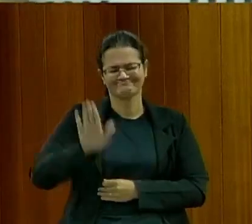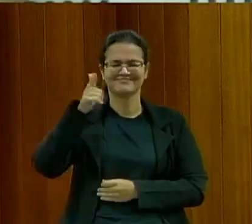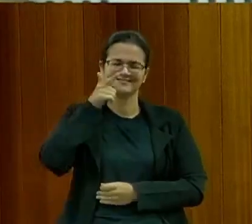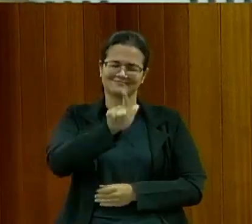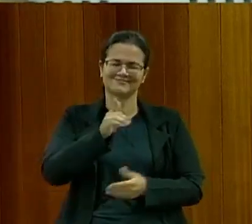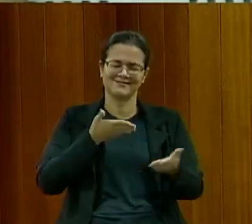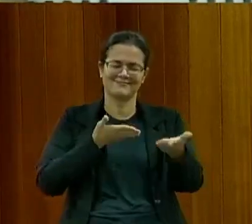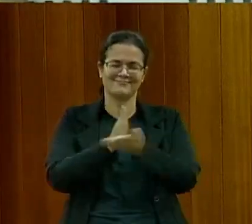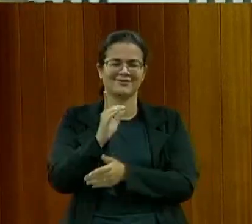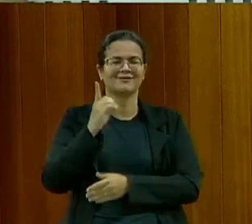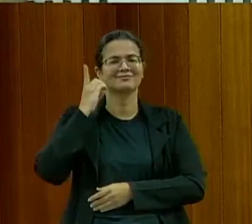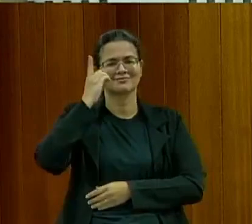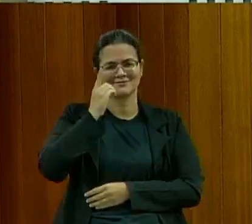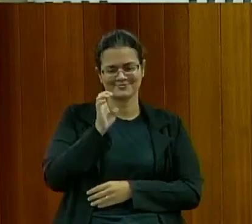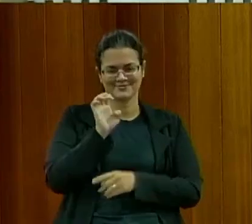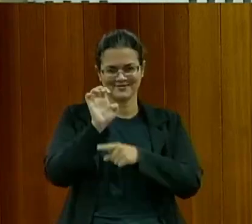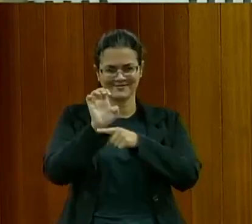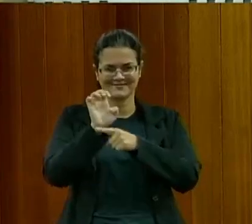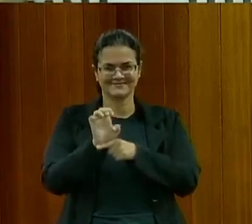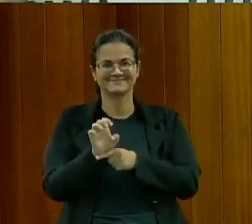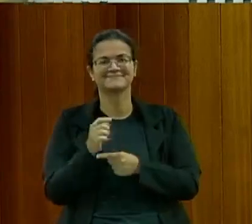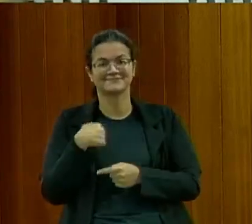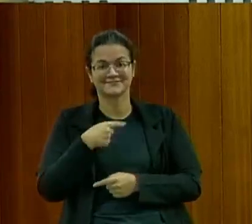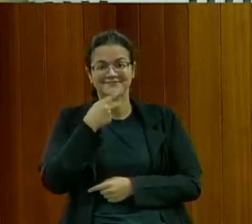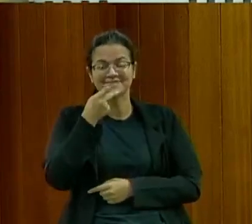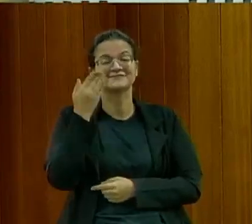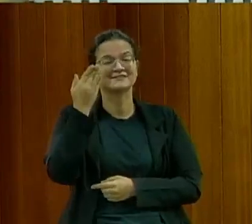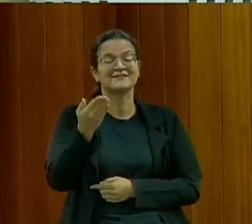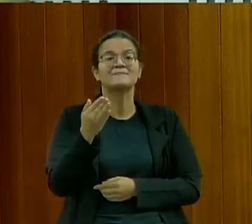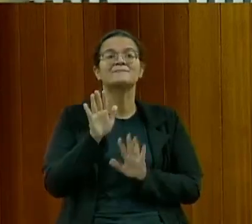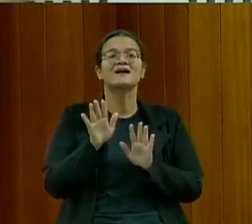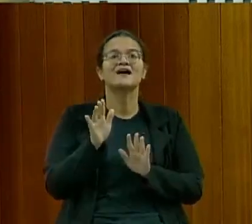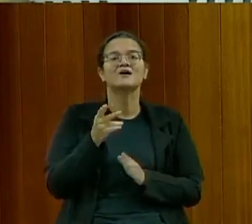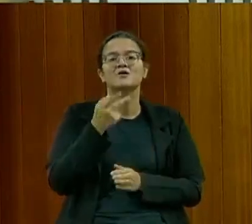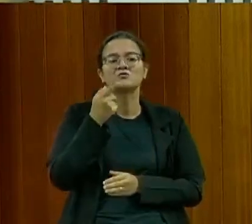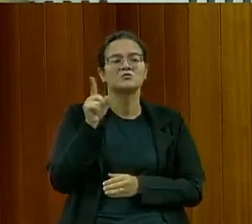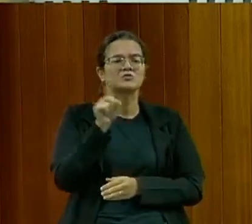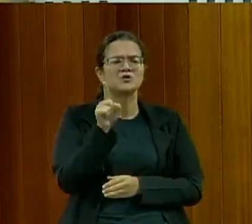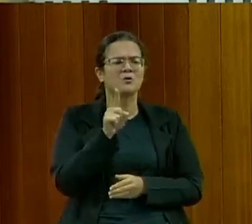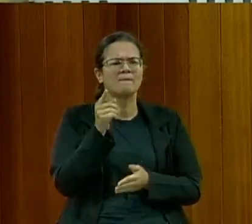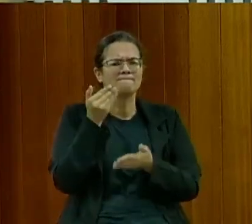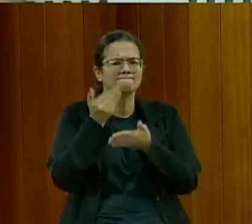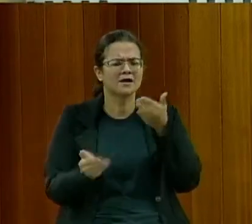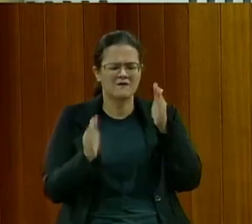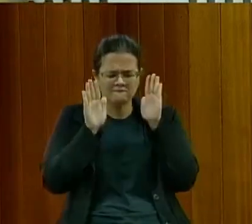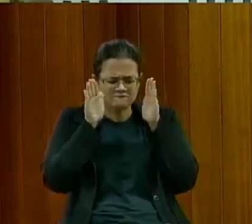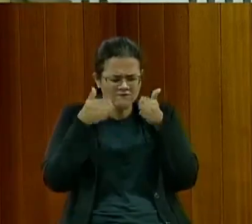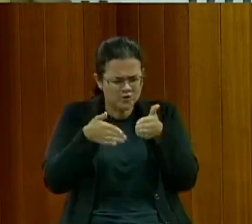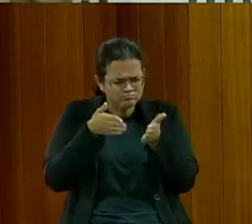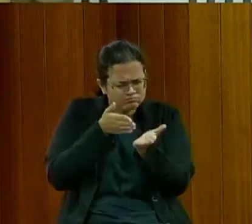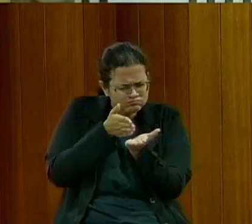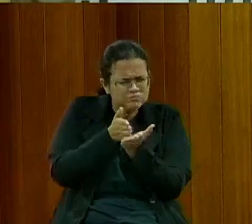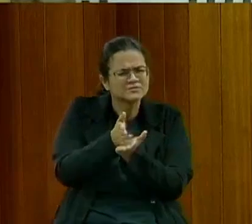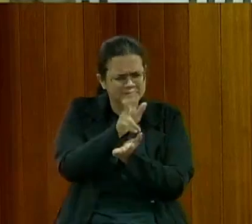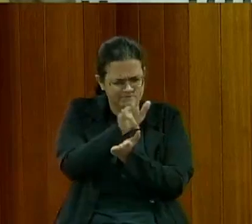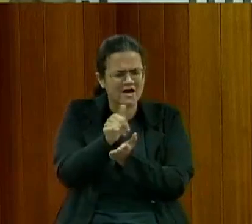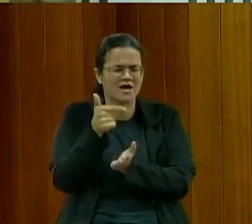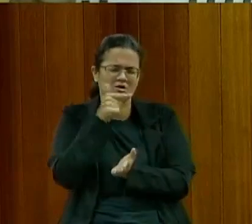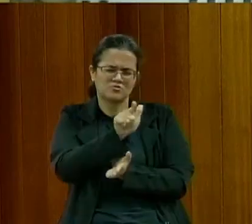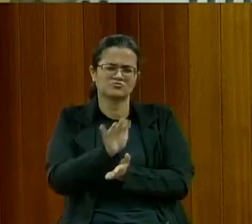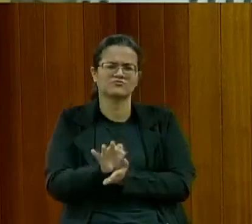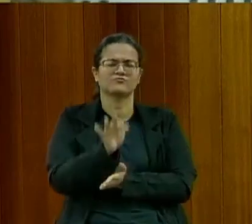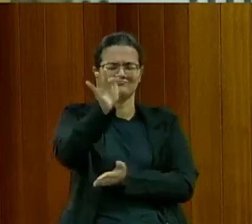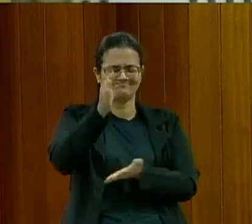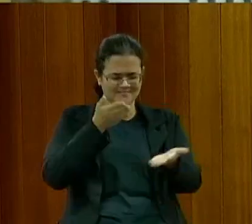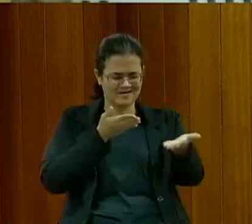está levantando contra a vossa pessoa, não? Não perca o foco, você vai virar deputado. Fique firme no propósito.